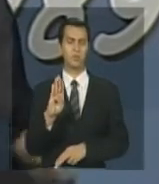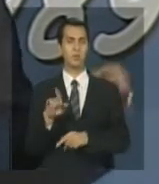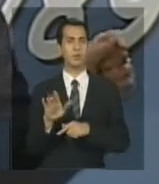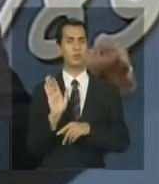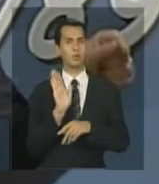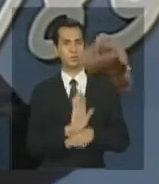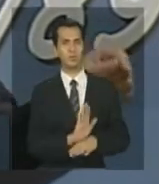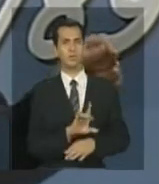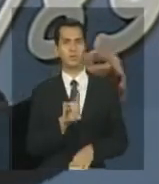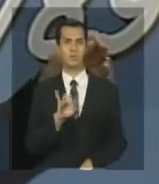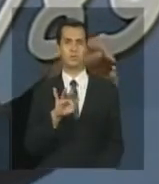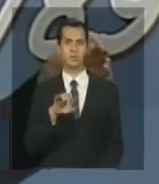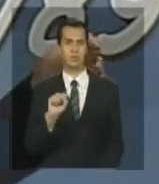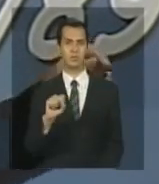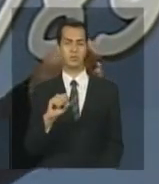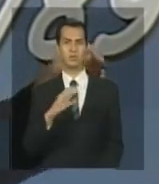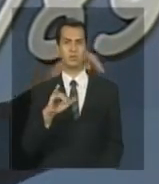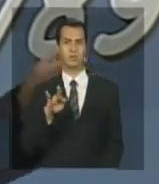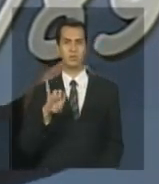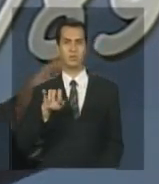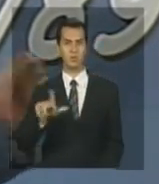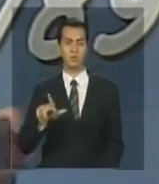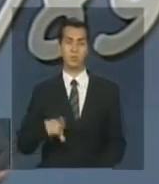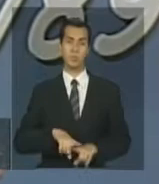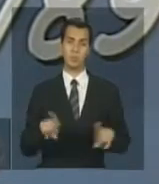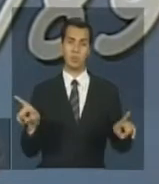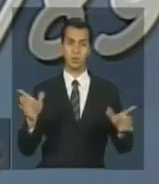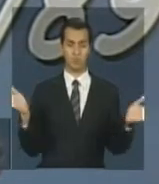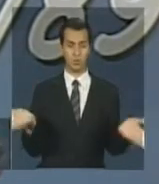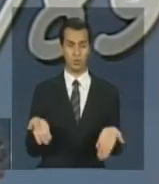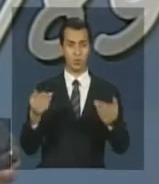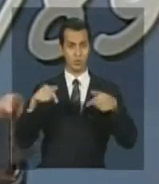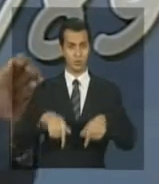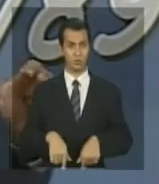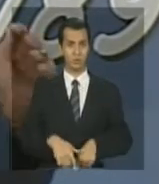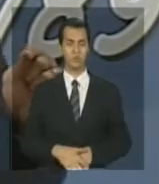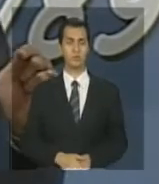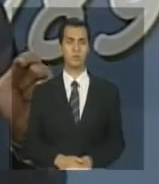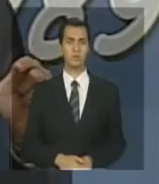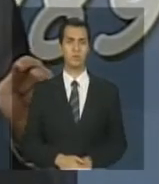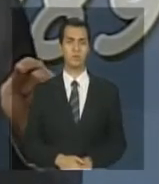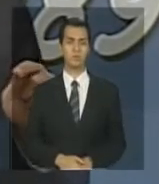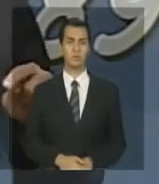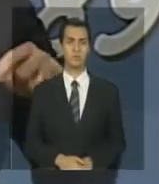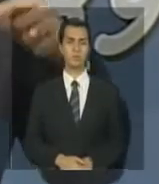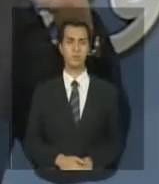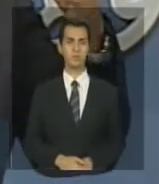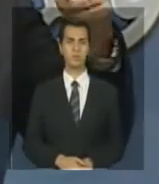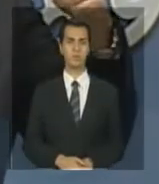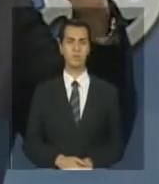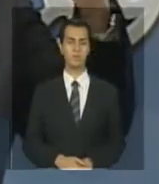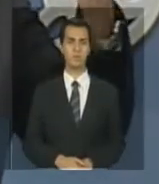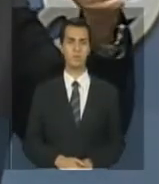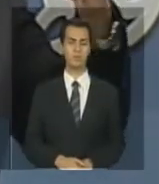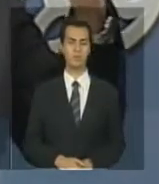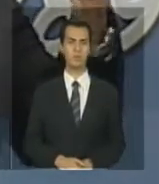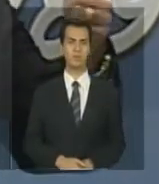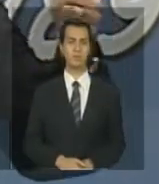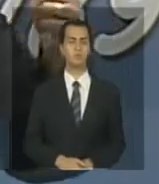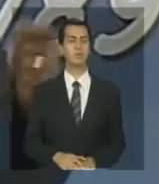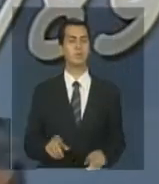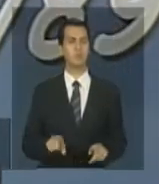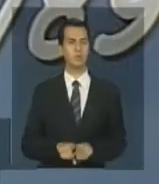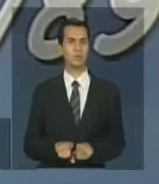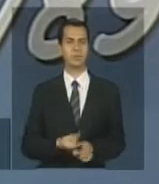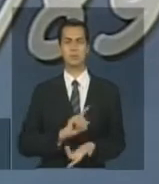mas no ato que nós estamos fazendo hoje aqui aí sim para todos os demais